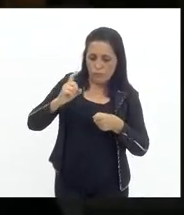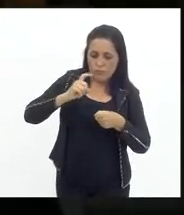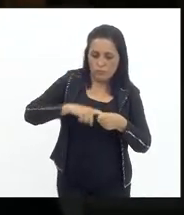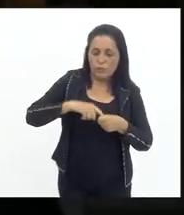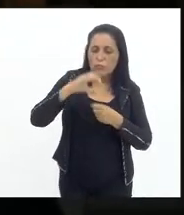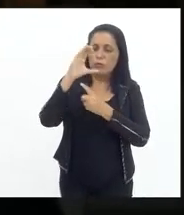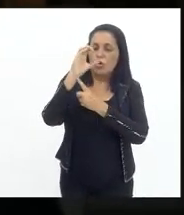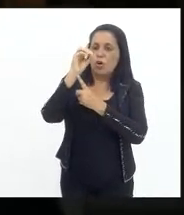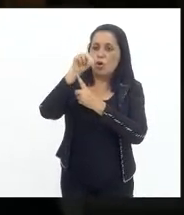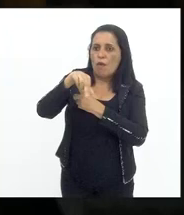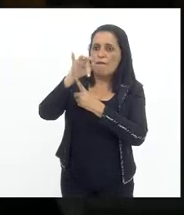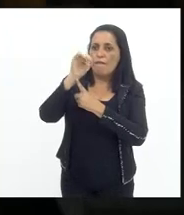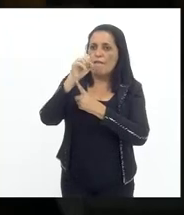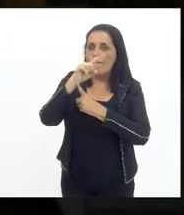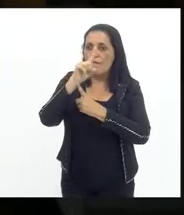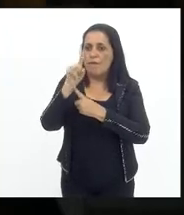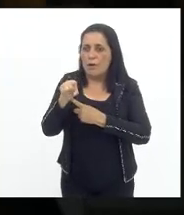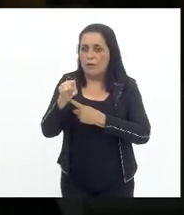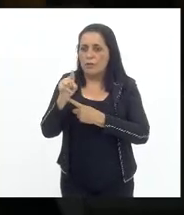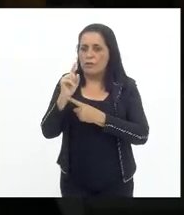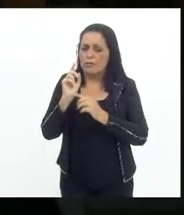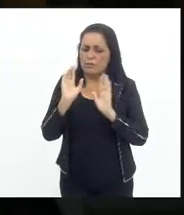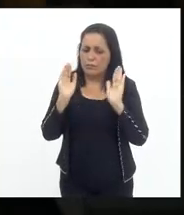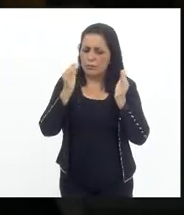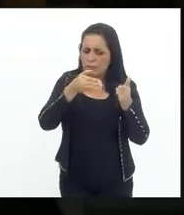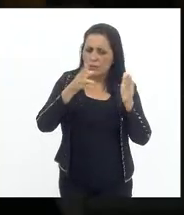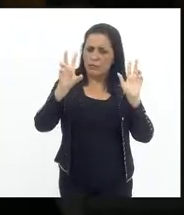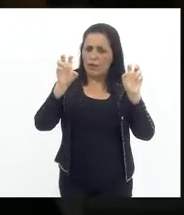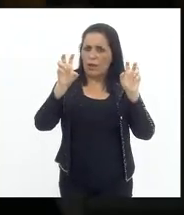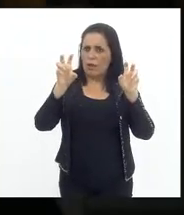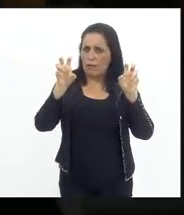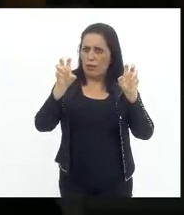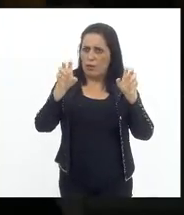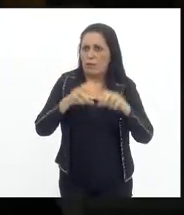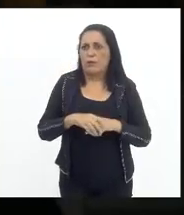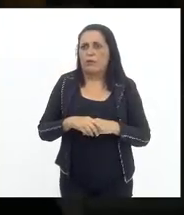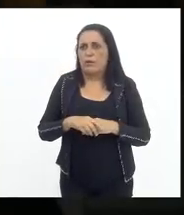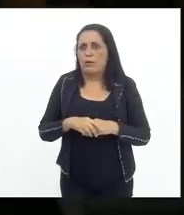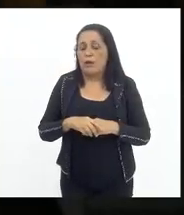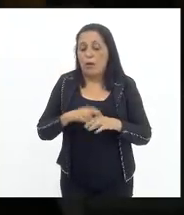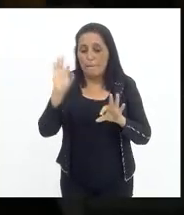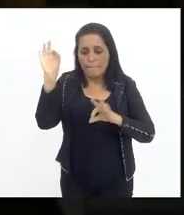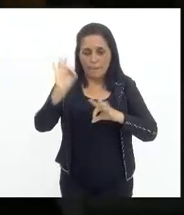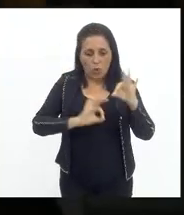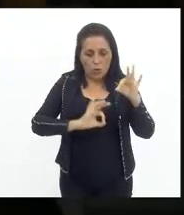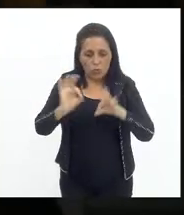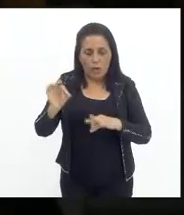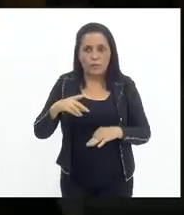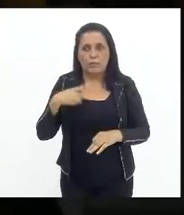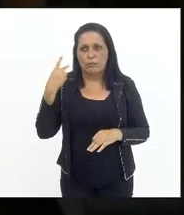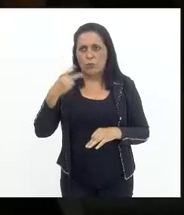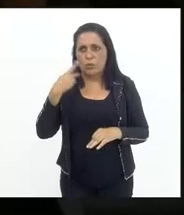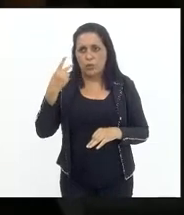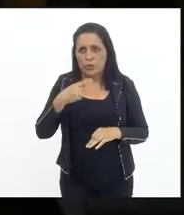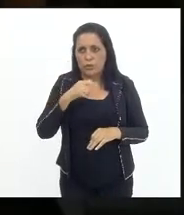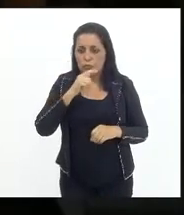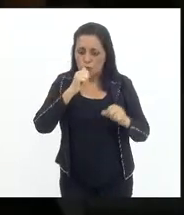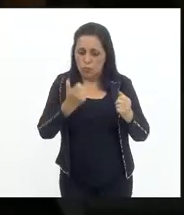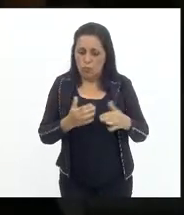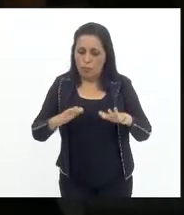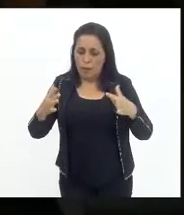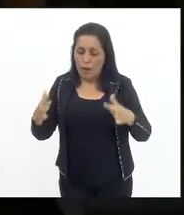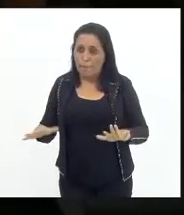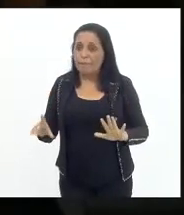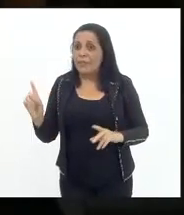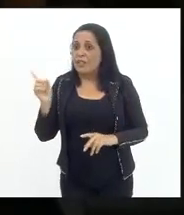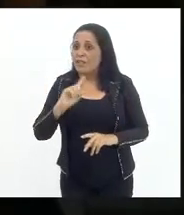esse referido tema. Então, ele não arranha, esse projeto de política de economia do mar, não